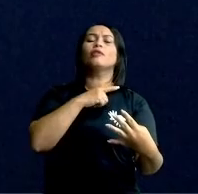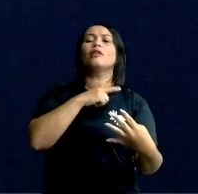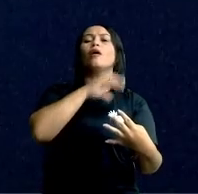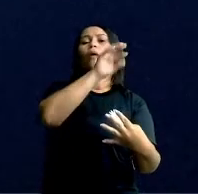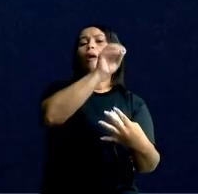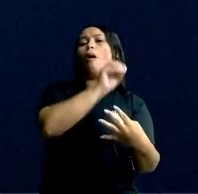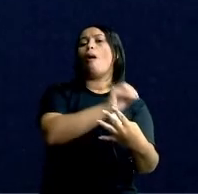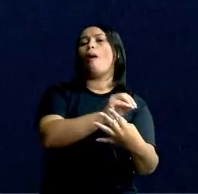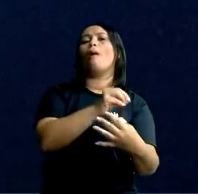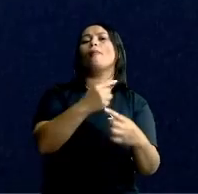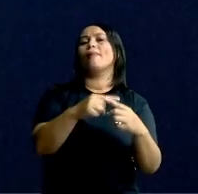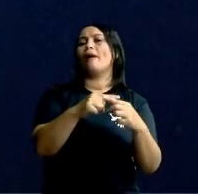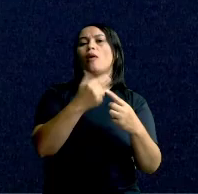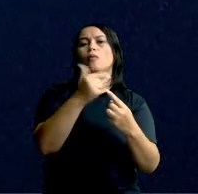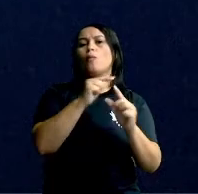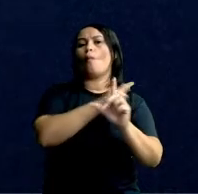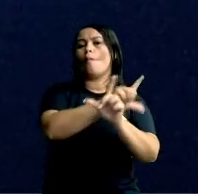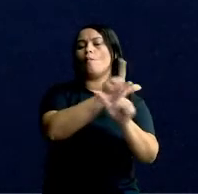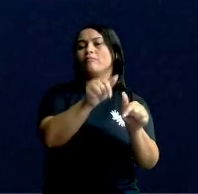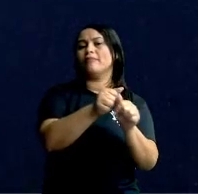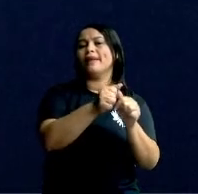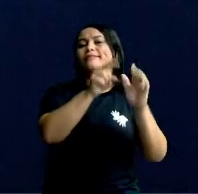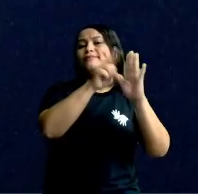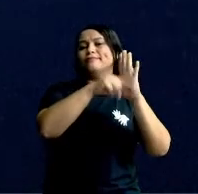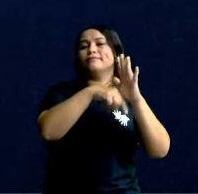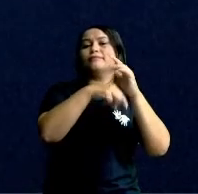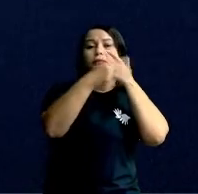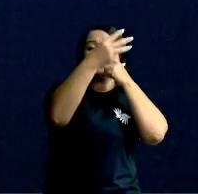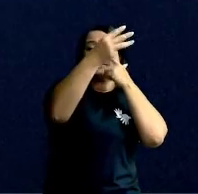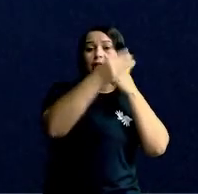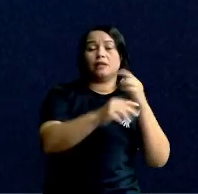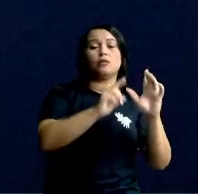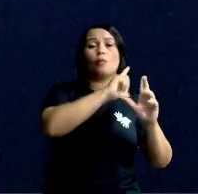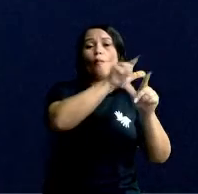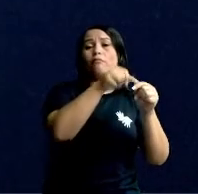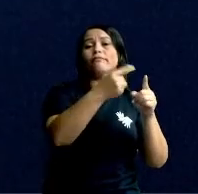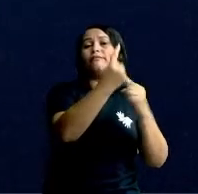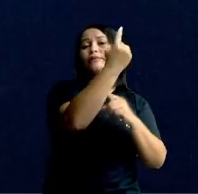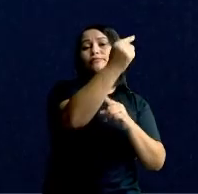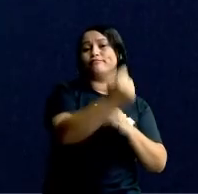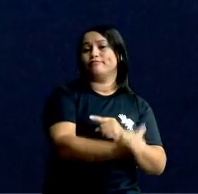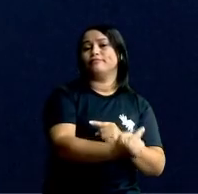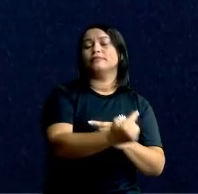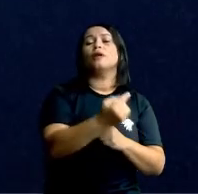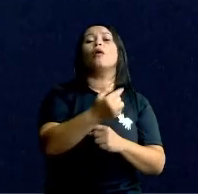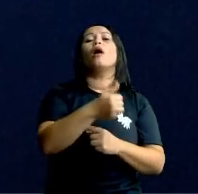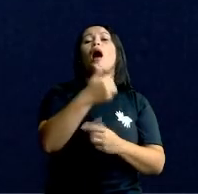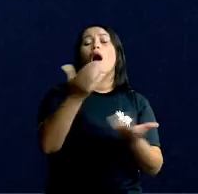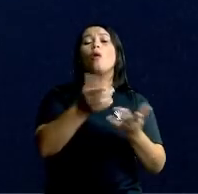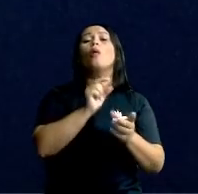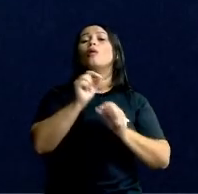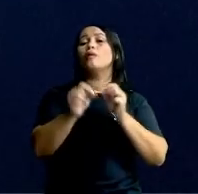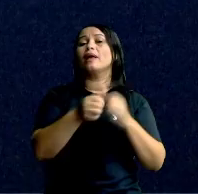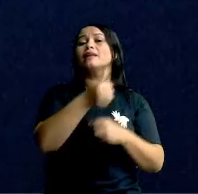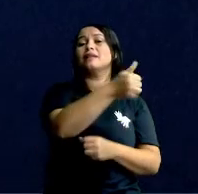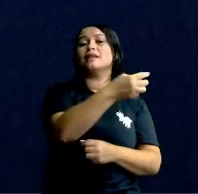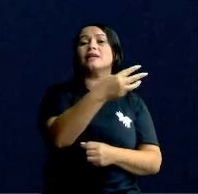porque eu não tenho nada para subtrair do 3. Não tenho nada para subtrair do 1. Então, eu tenho